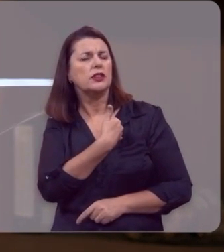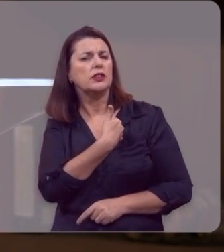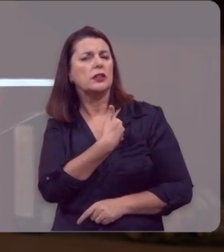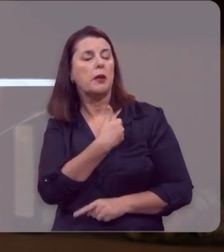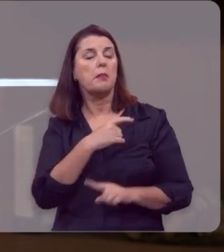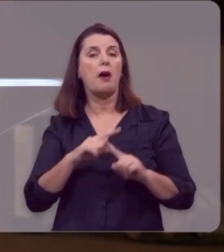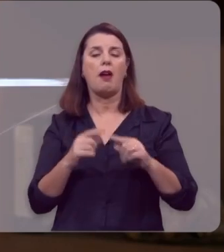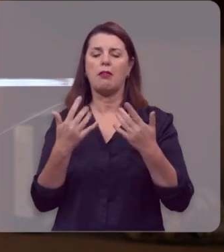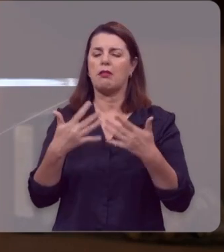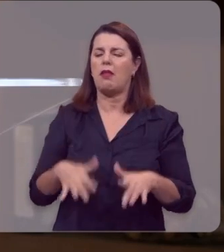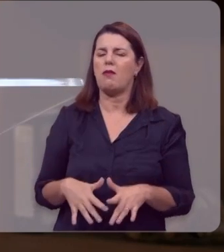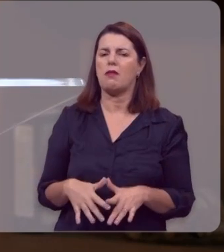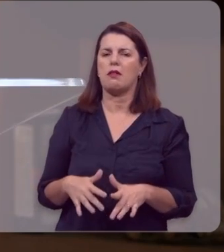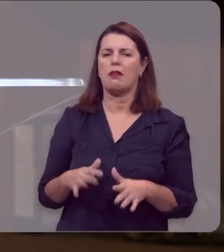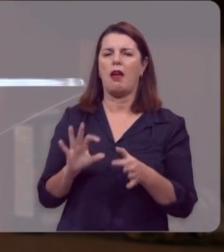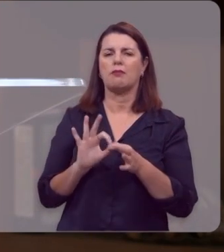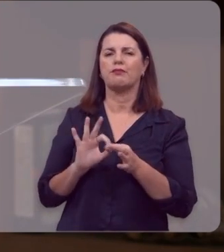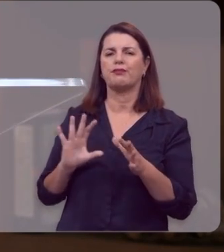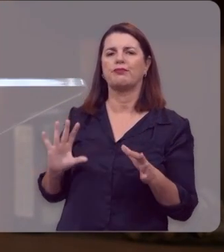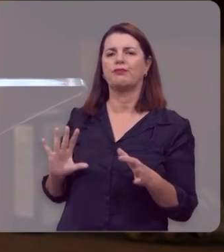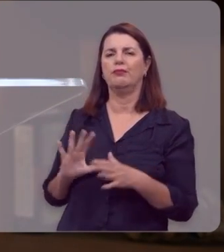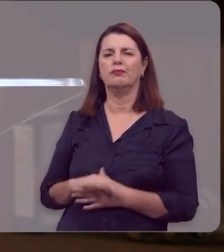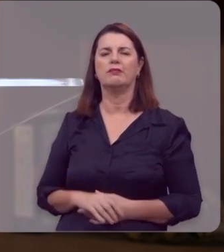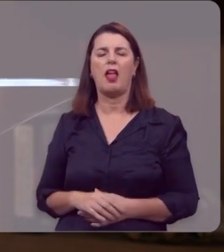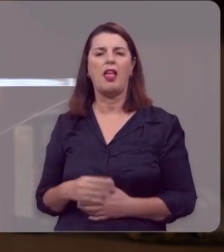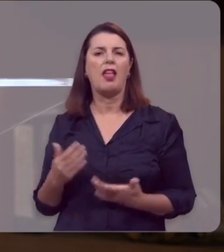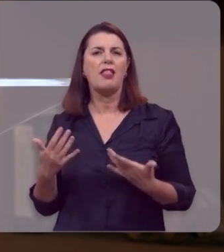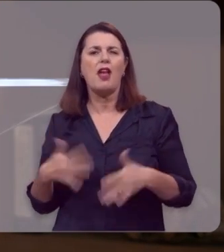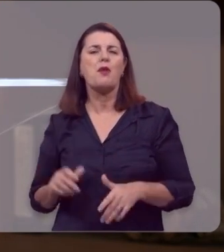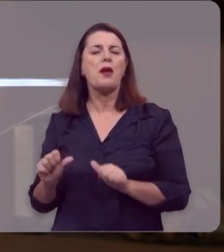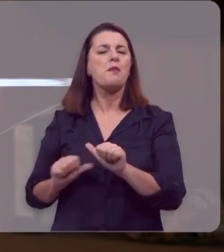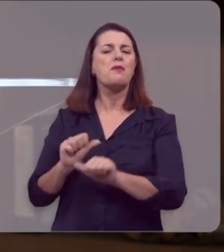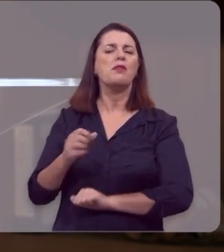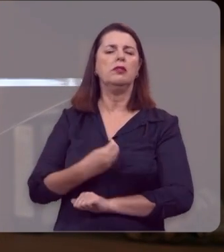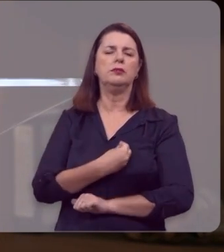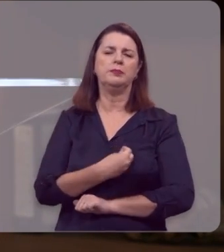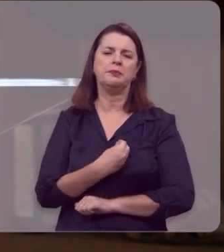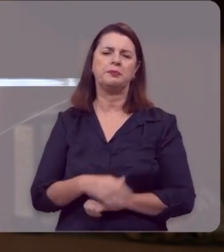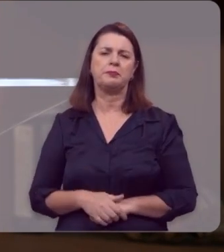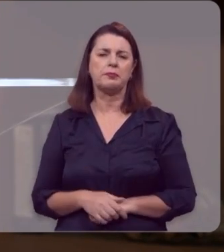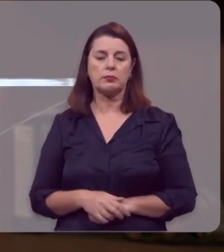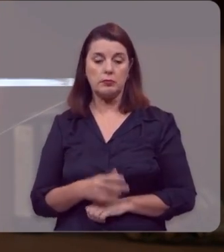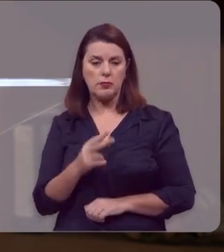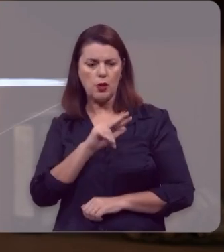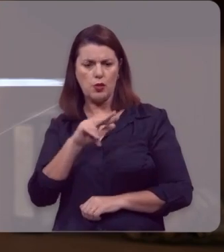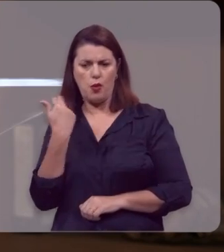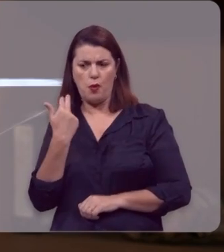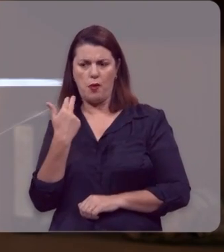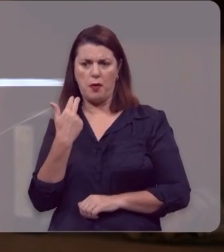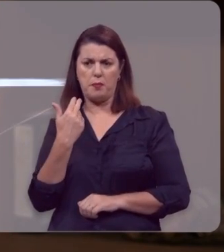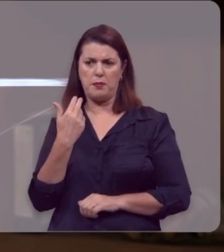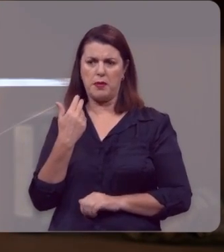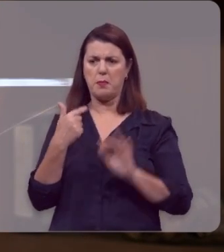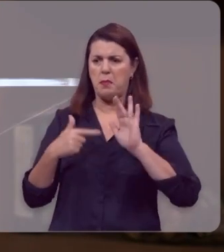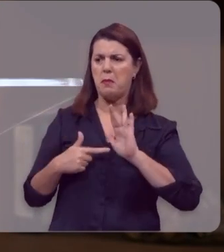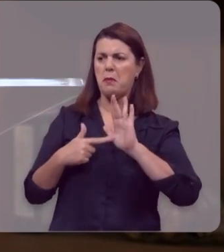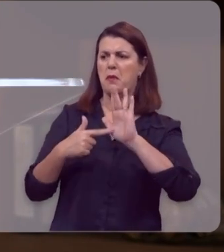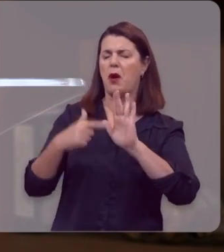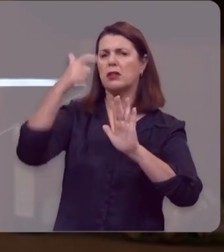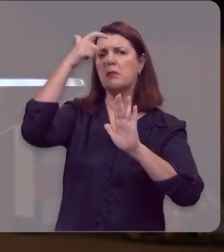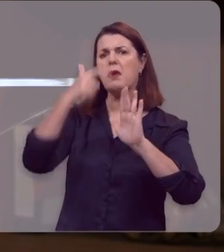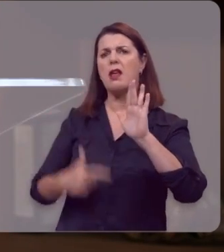não quer ceder, ele não quer mudar de vida, seu nome é um espelho da